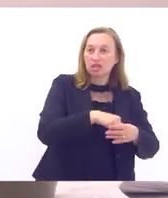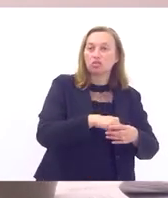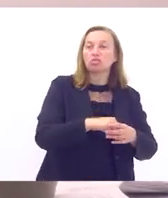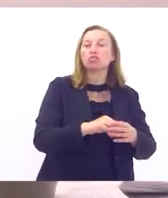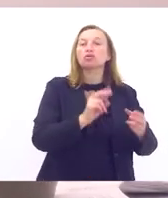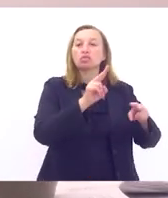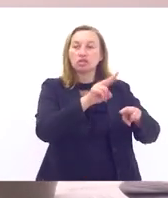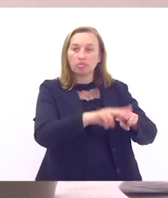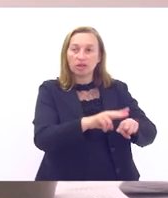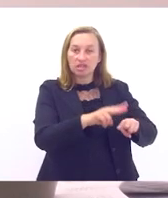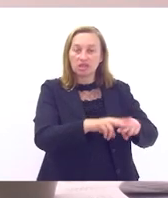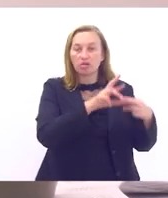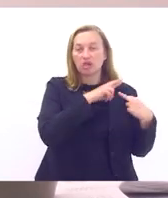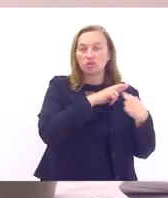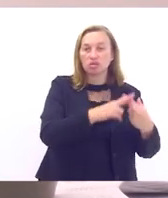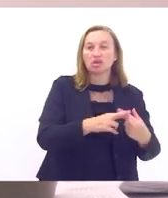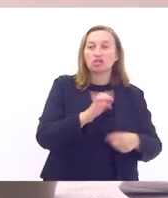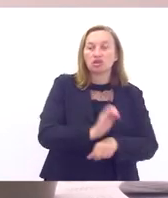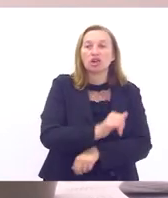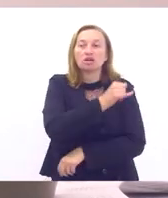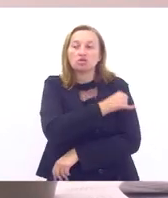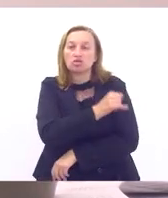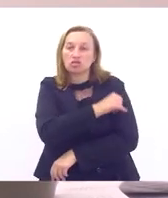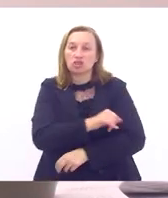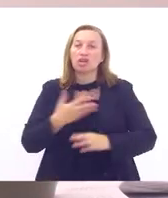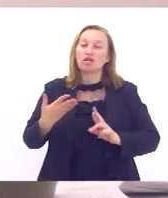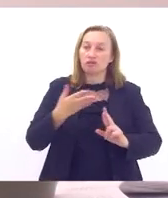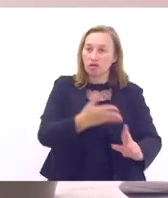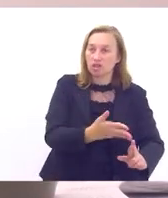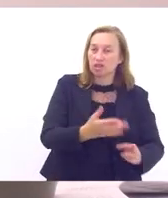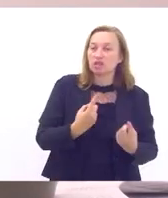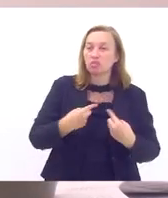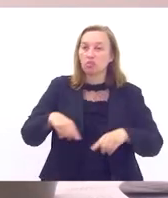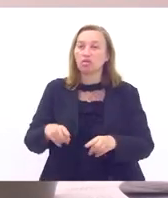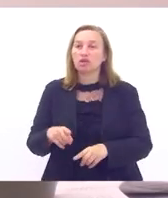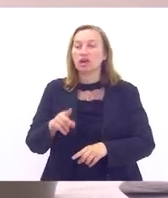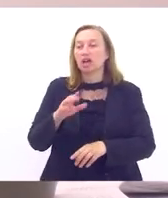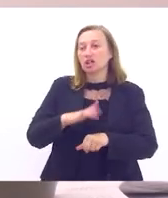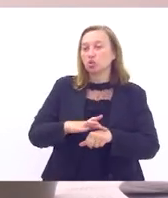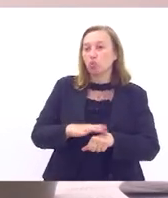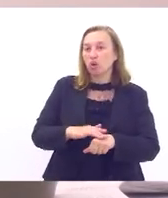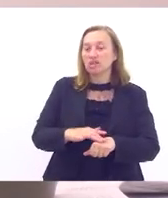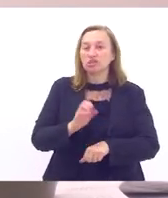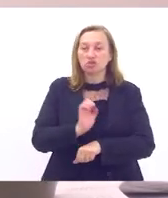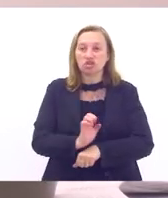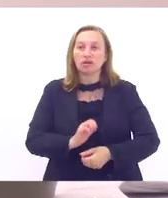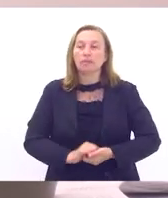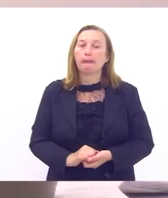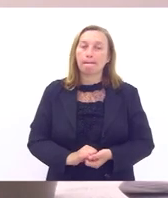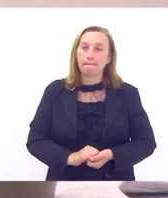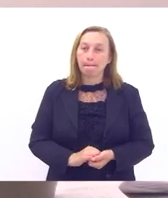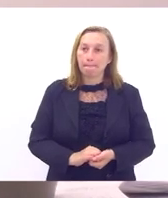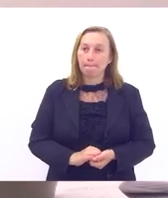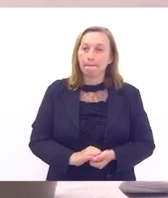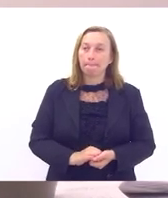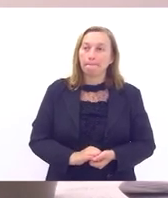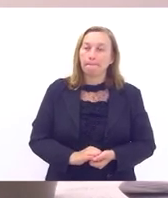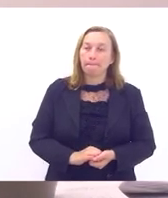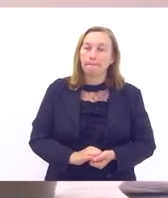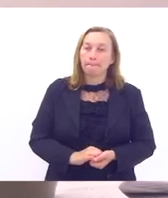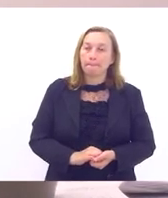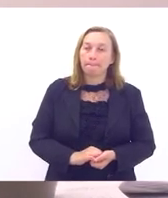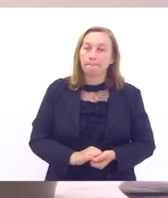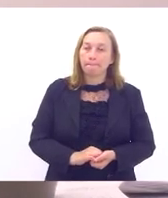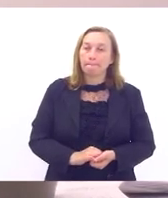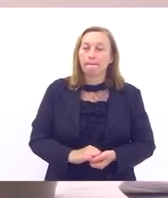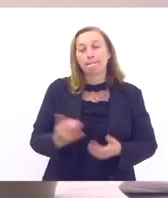da responsabilidade do Estado do Rio de Janeiro e de referência ao enfrentamento à tuberculose no Estado. Né? Mas não